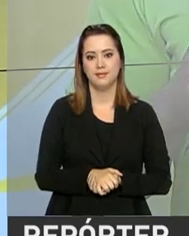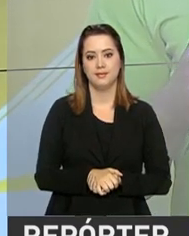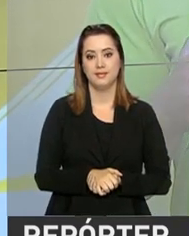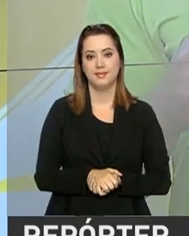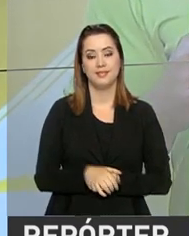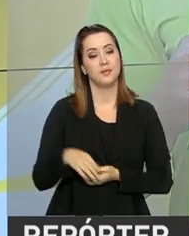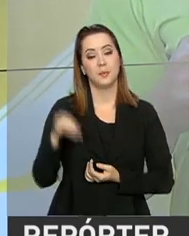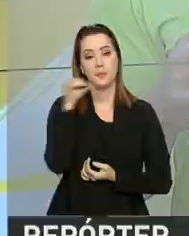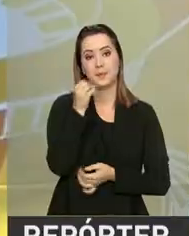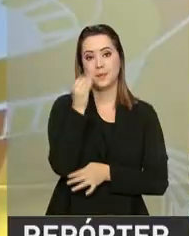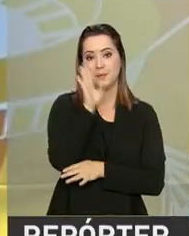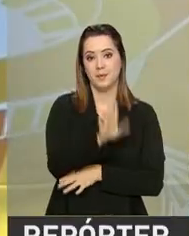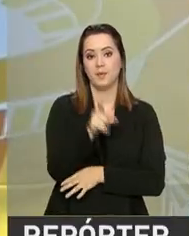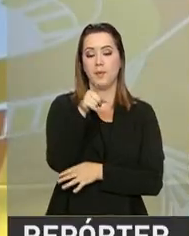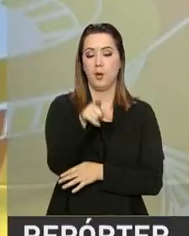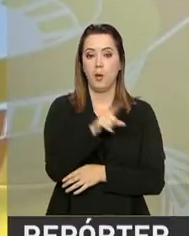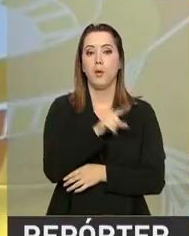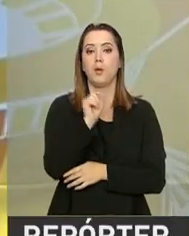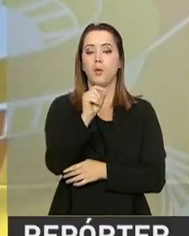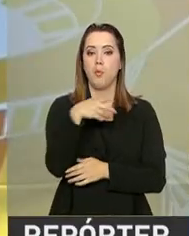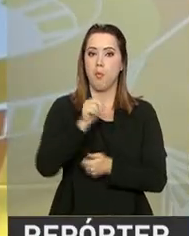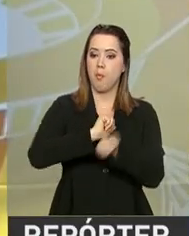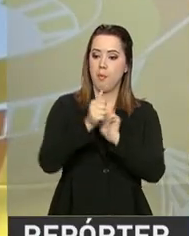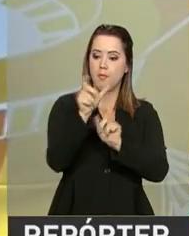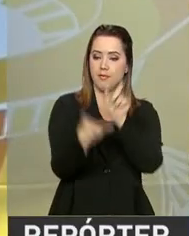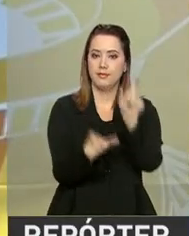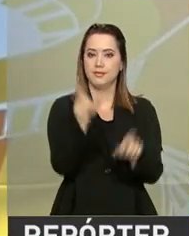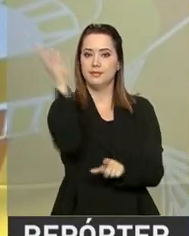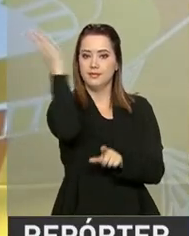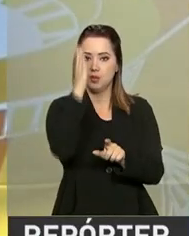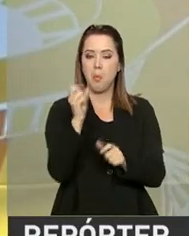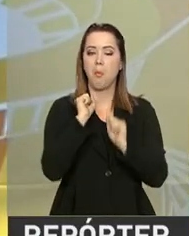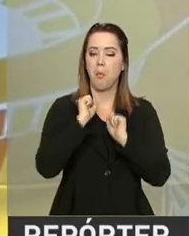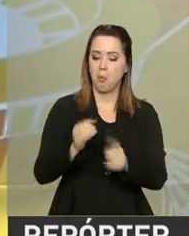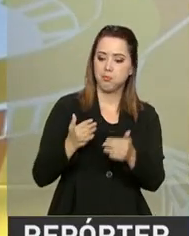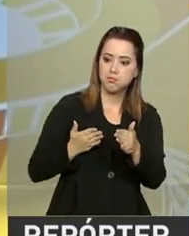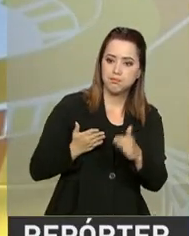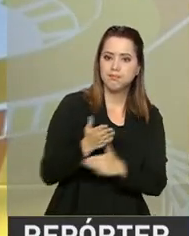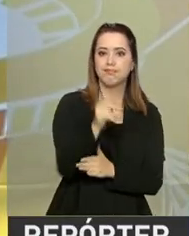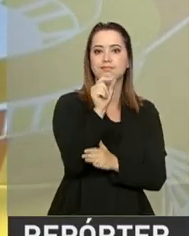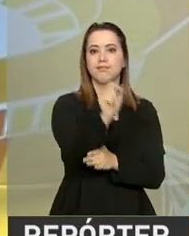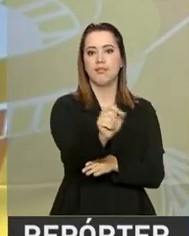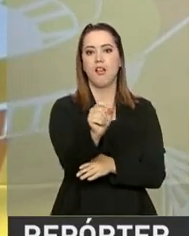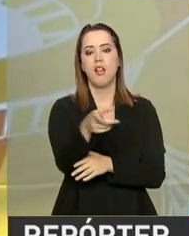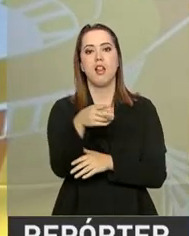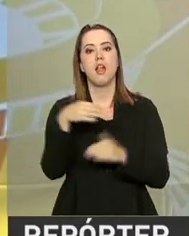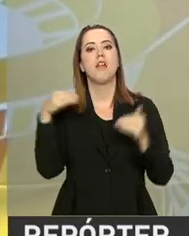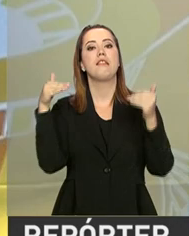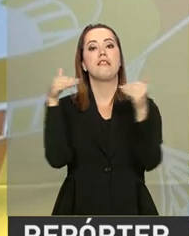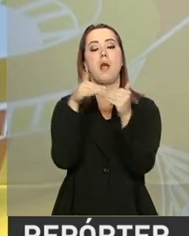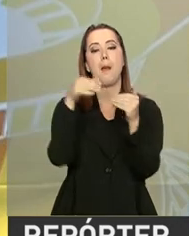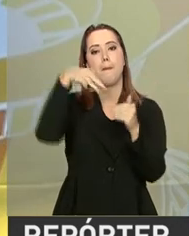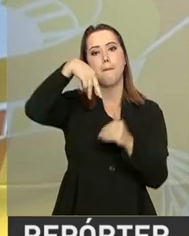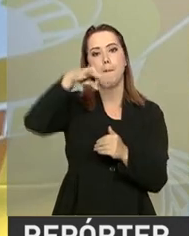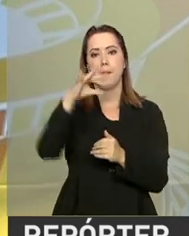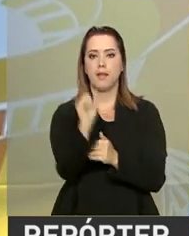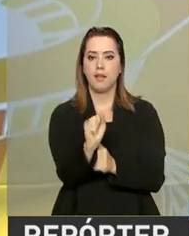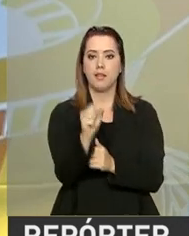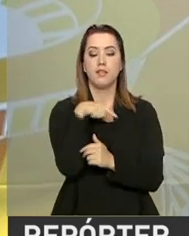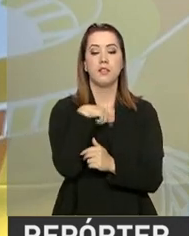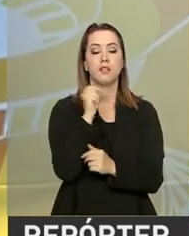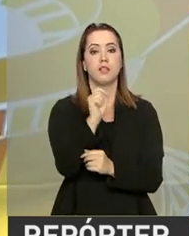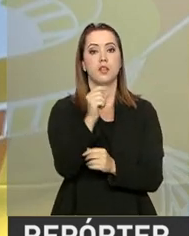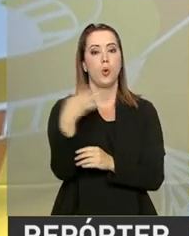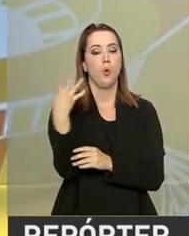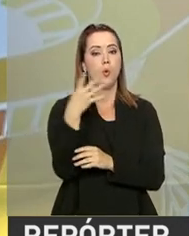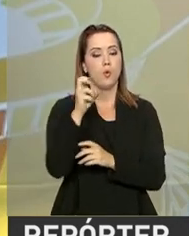Boa tarde, Zé Luiz. Os atletas brasileiros estão provando que podem ir além da meta estipulada pelo Comitê Paralímpico Brasileiro,